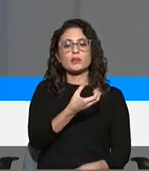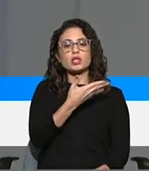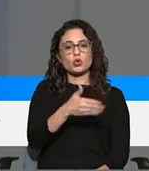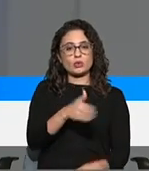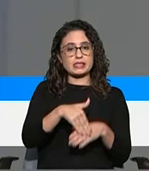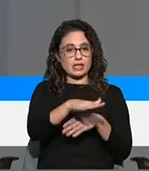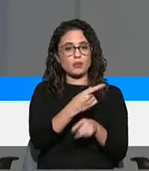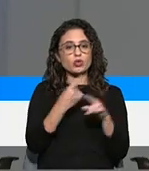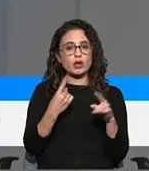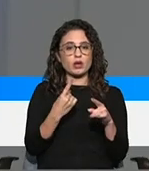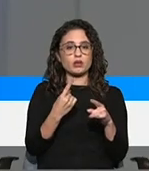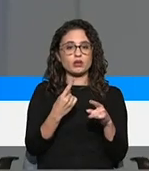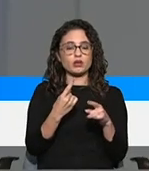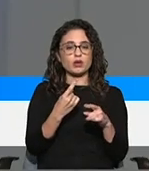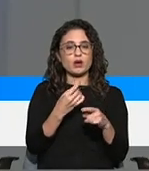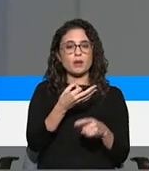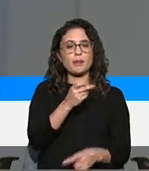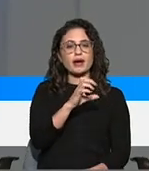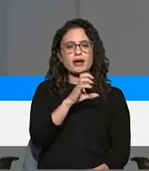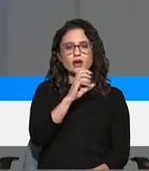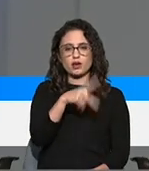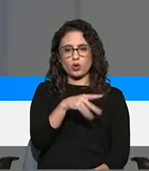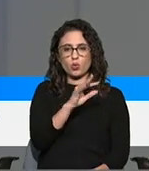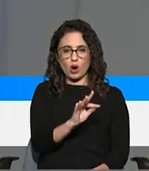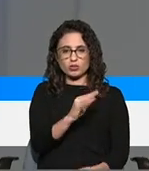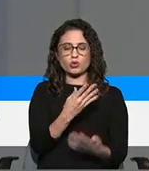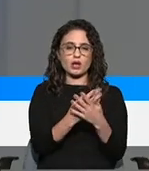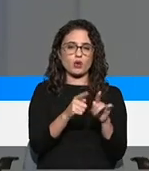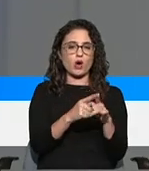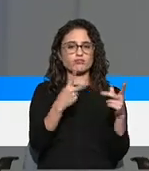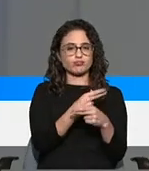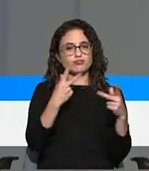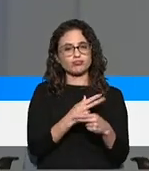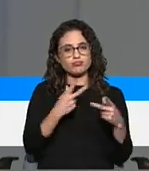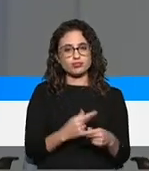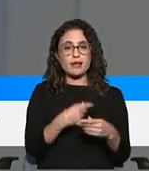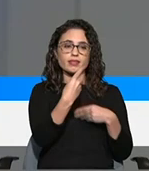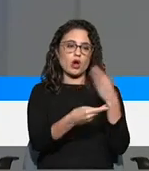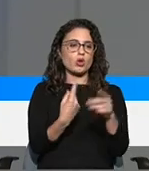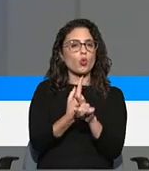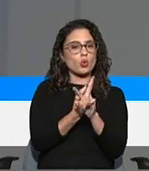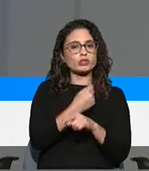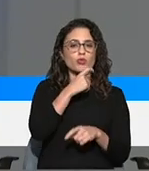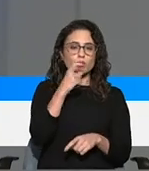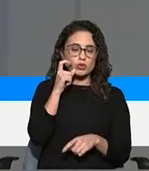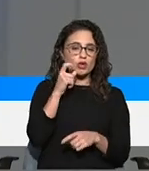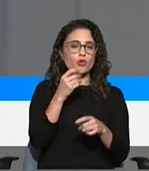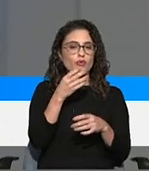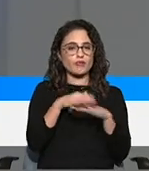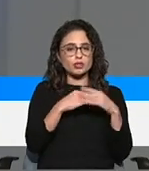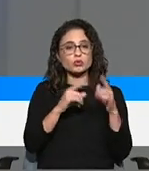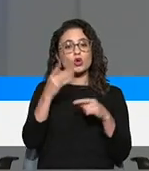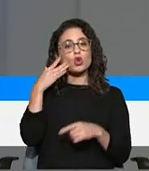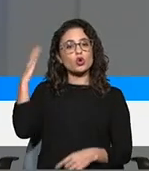sucessivos cortes do PEC 4 dando e retirando aquilo que tinha prometido e tinha feito temos António Costa com esta postura porque